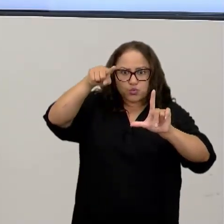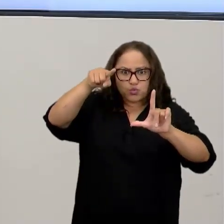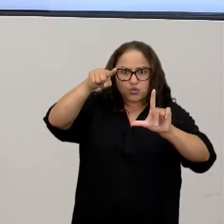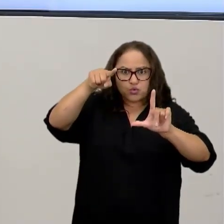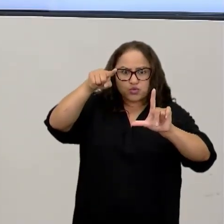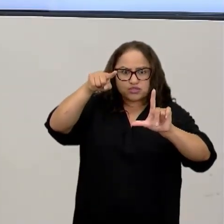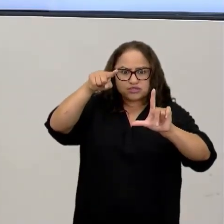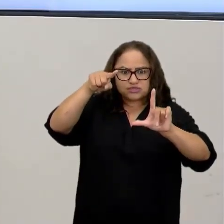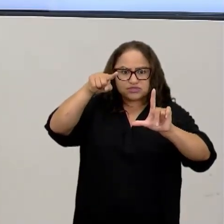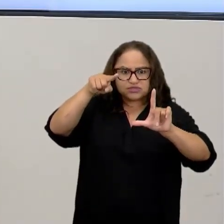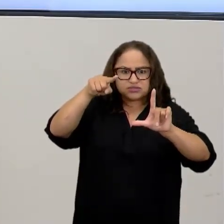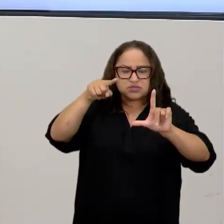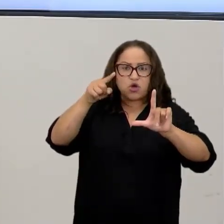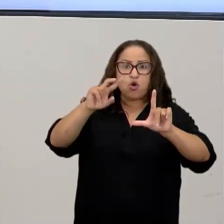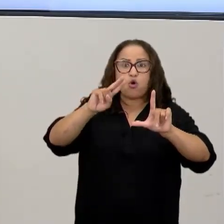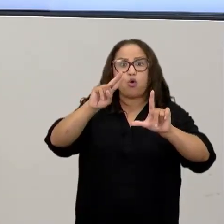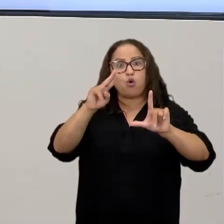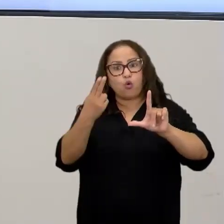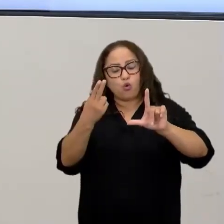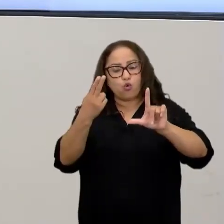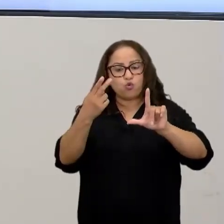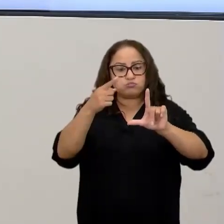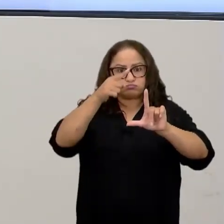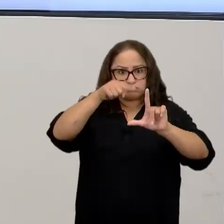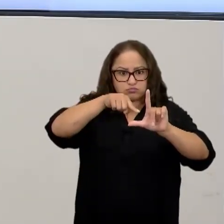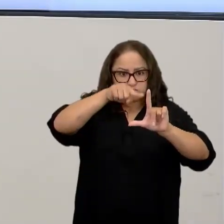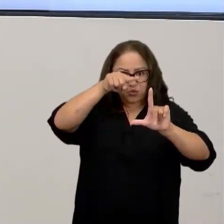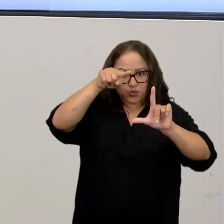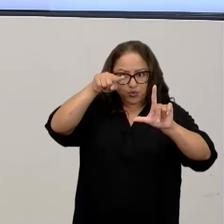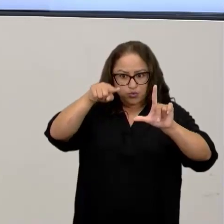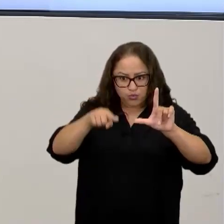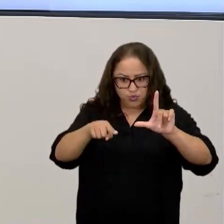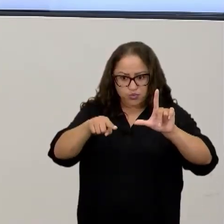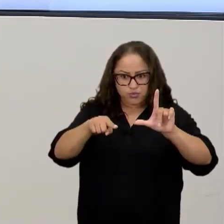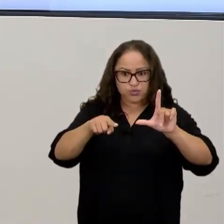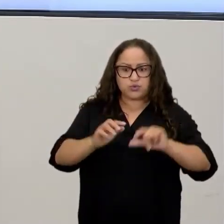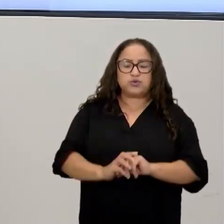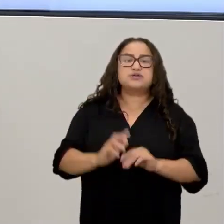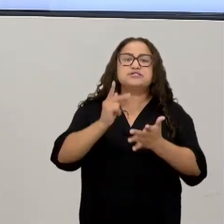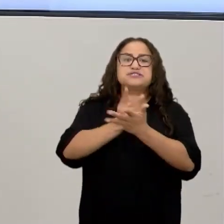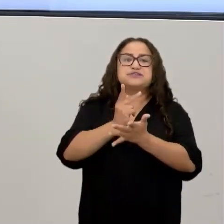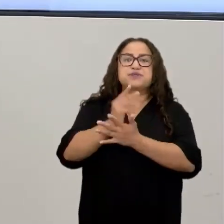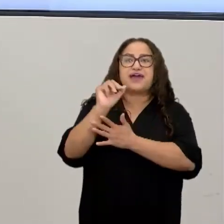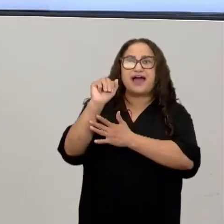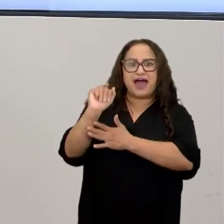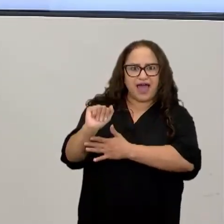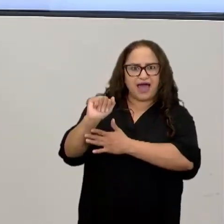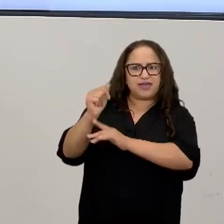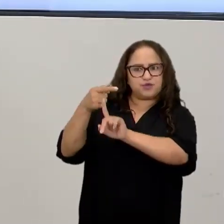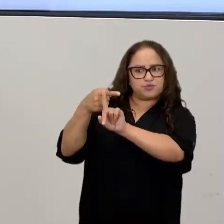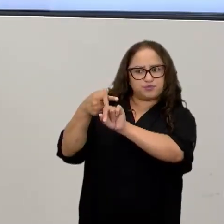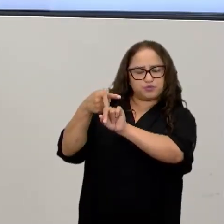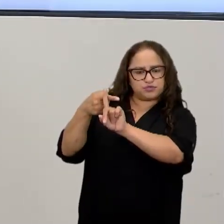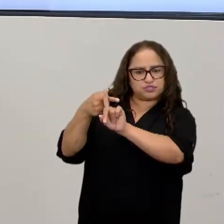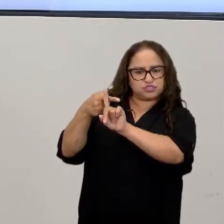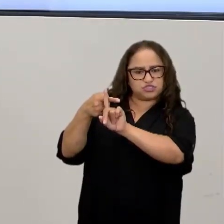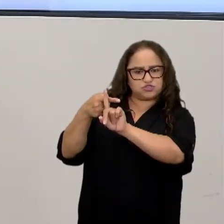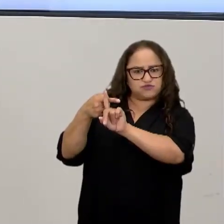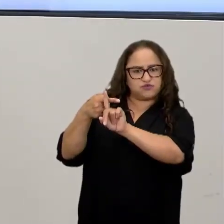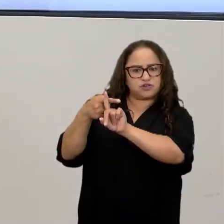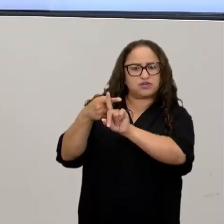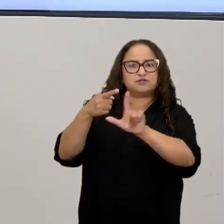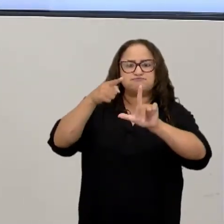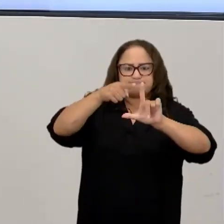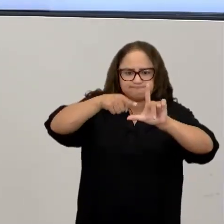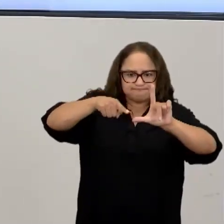parábola está virada para cima ou se ela tá de cabeça para baixo né virada para baixo então quando a é positivo 11 a